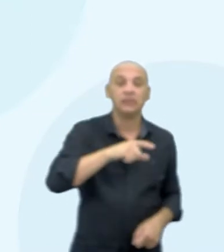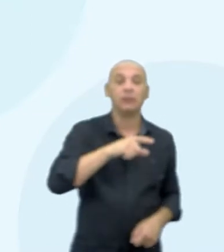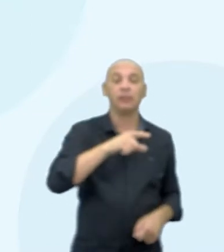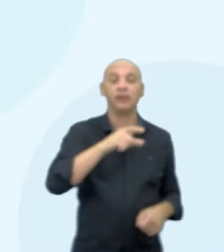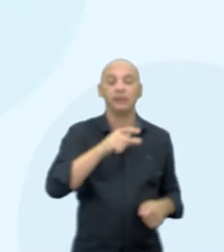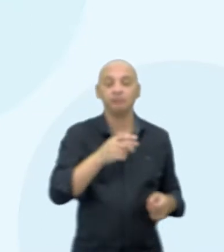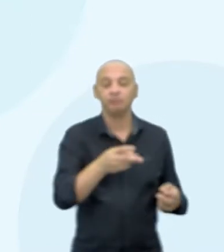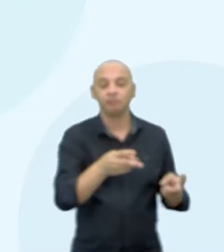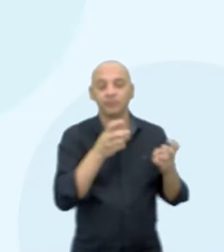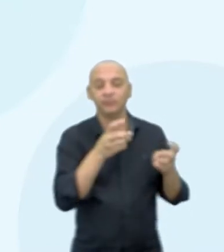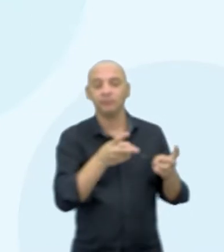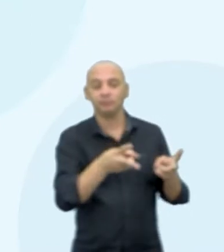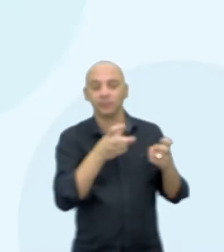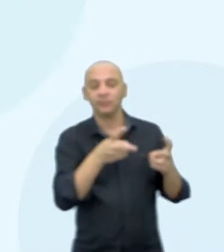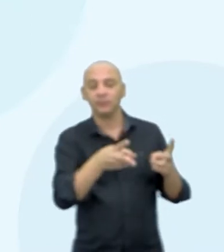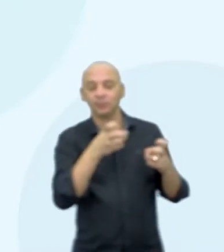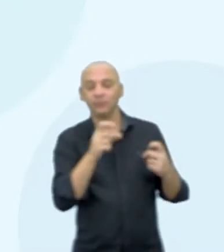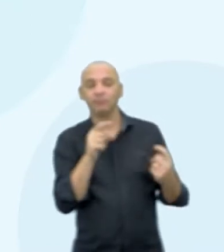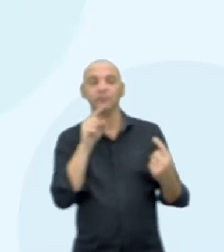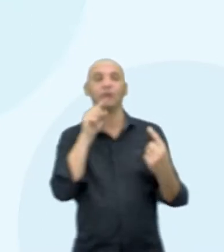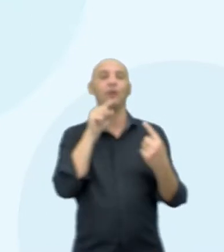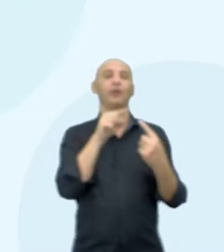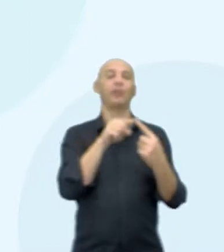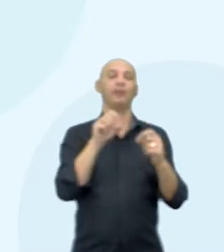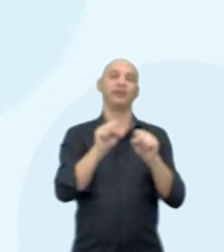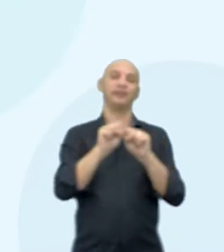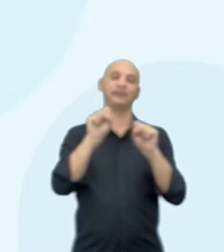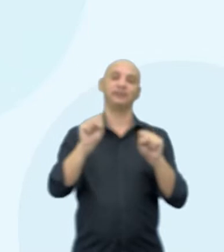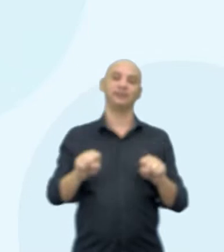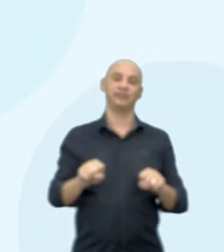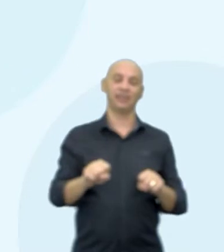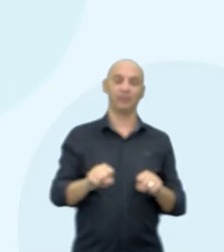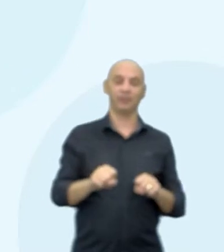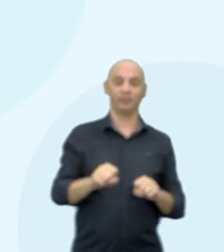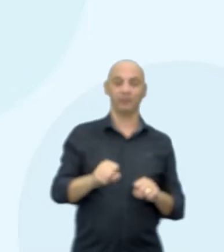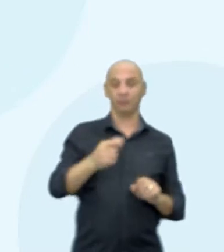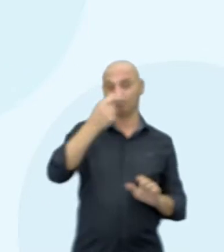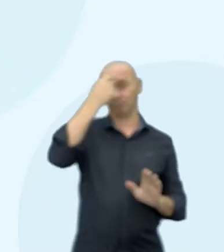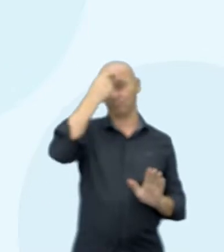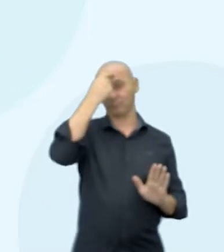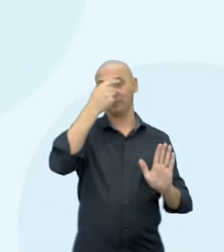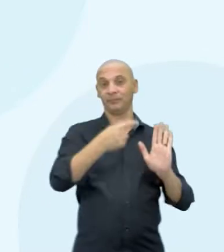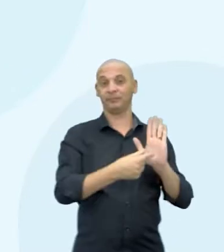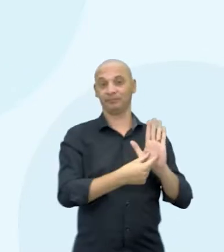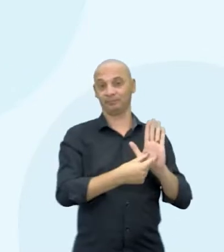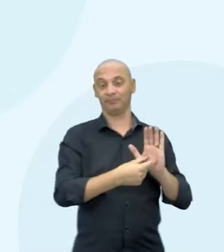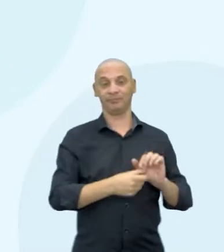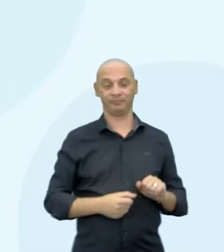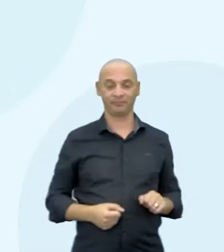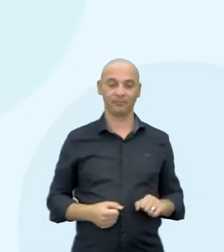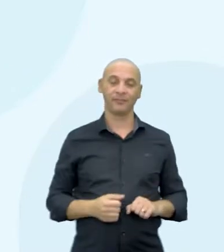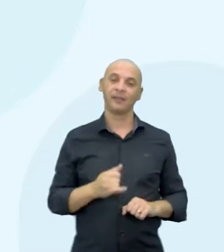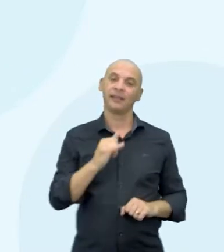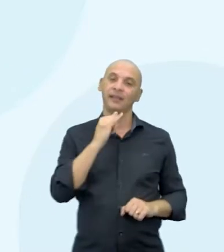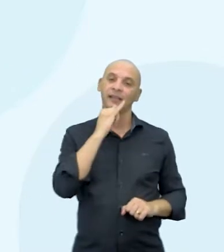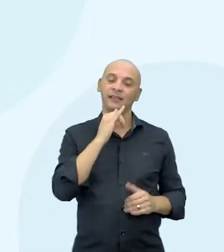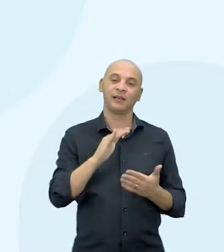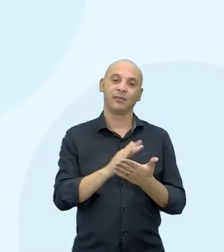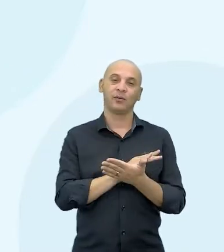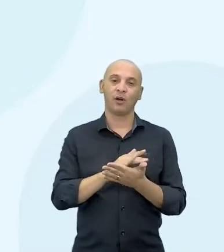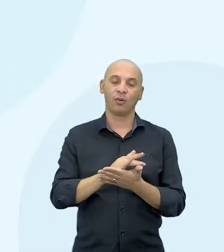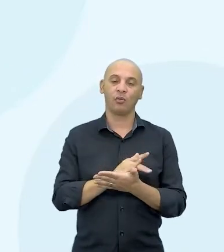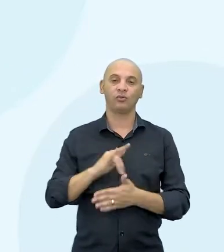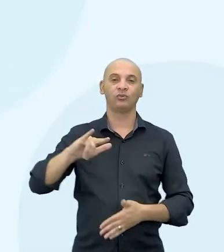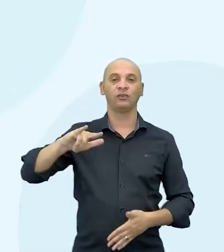vez mais interligados a um certo sistema de inteligência artificial. A gente já tem alguns exemplos, né? Então,